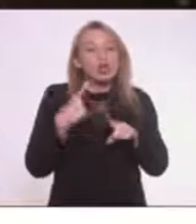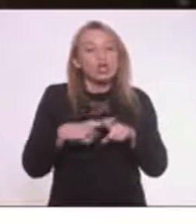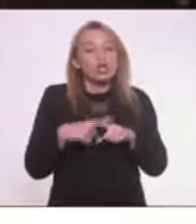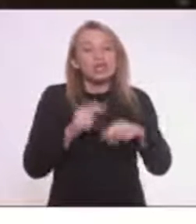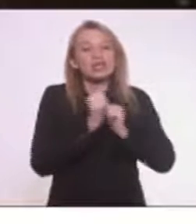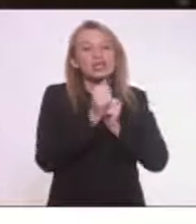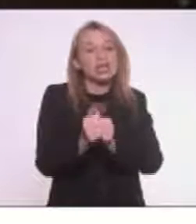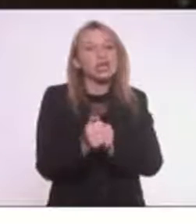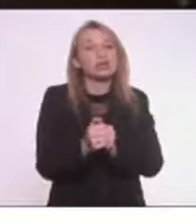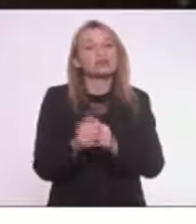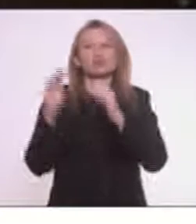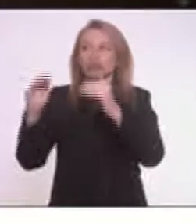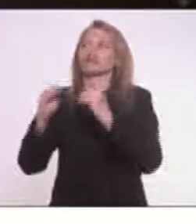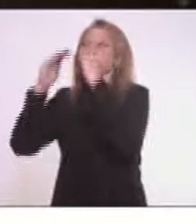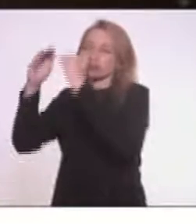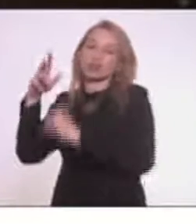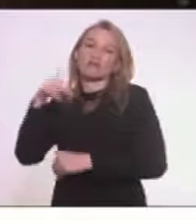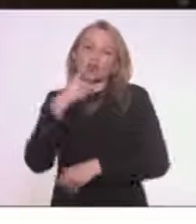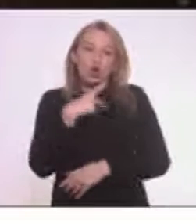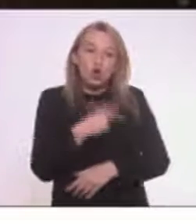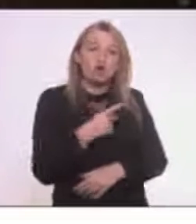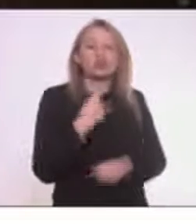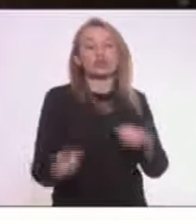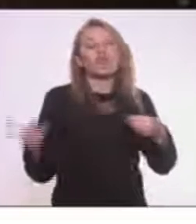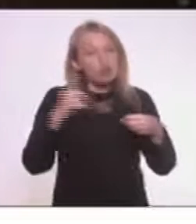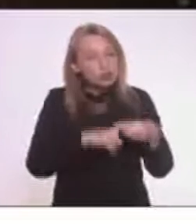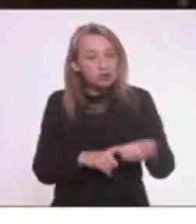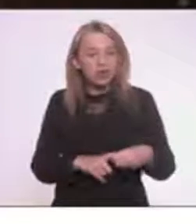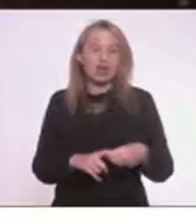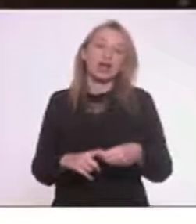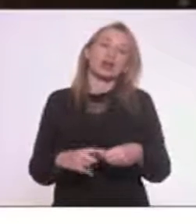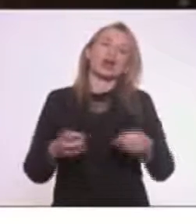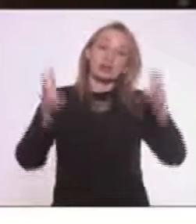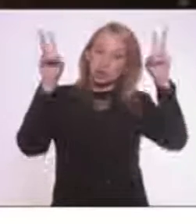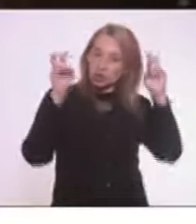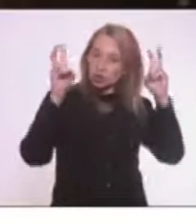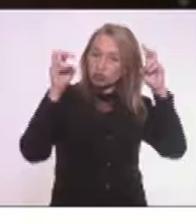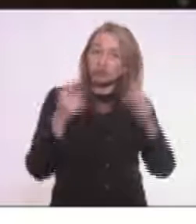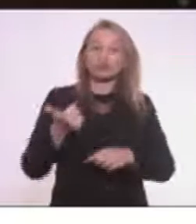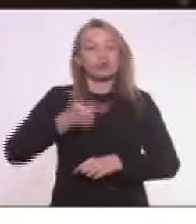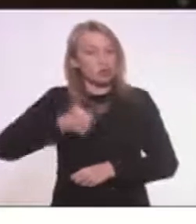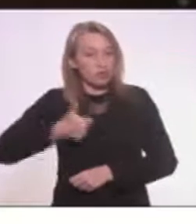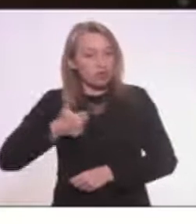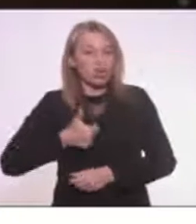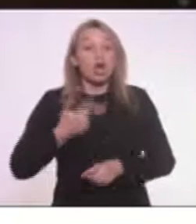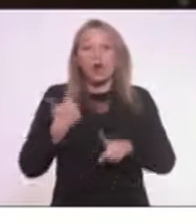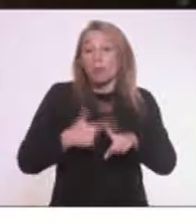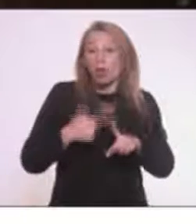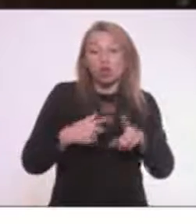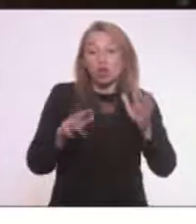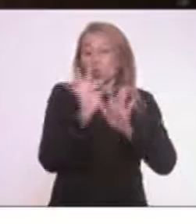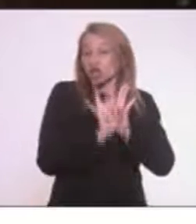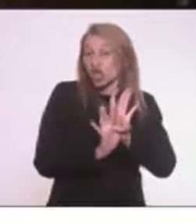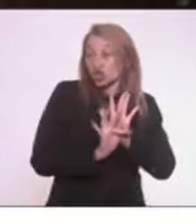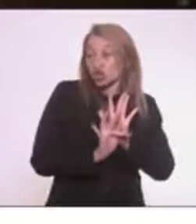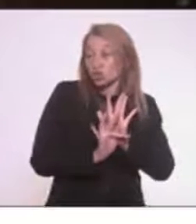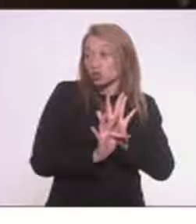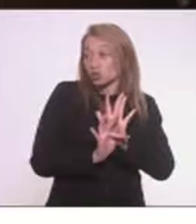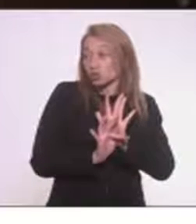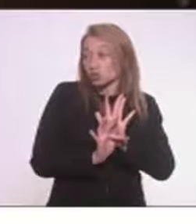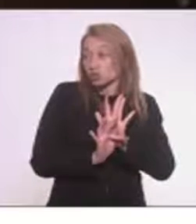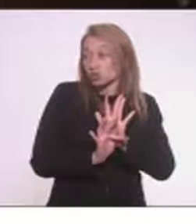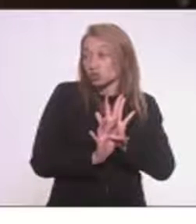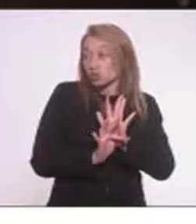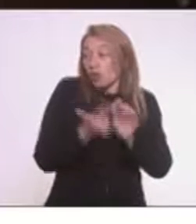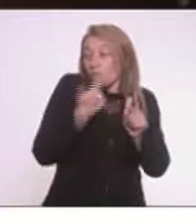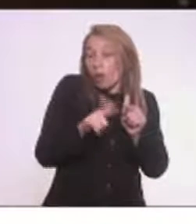seguindo isso que Vossa Excelência falou, nós vamos ter que voltar a votar essa matéria, em primeira, porque o texto como está, ele cria um